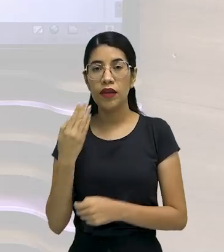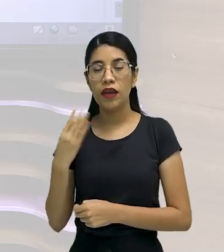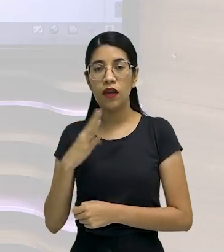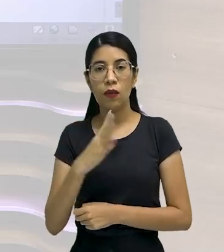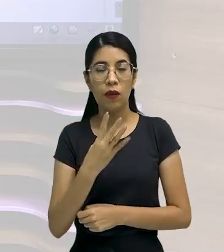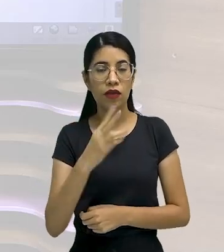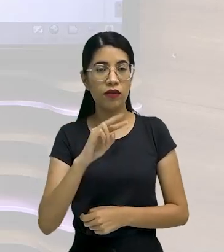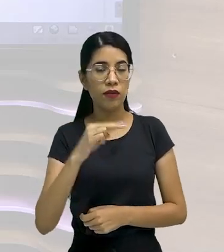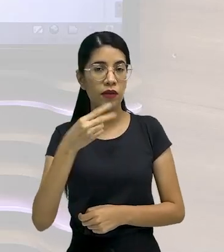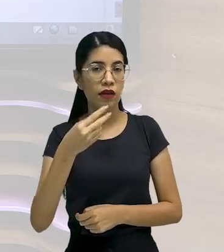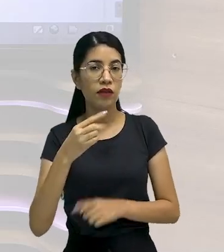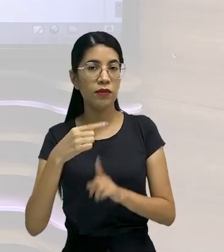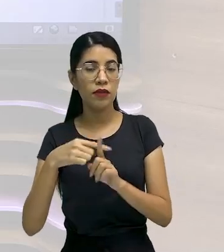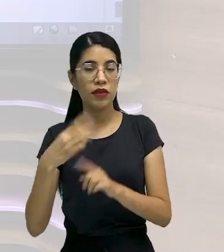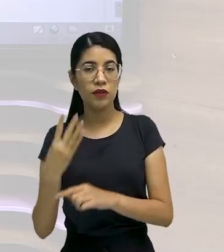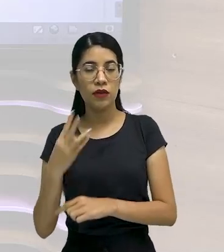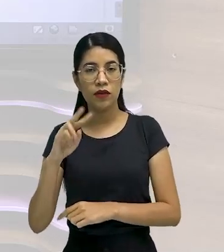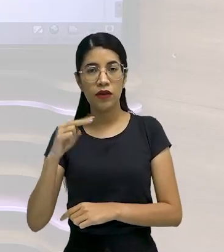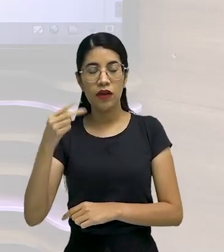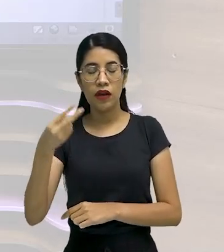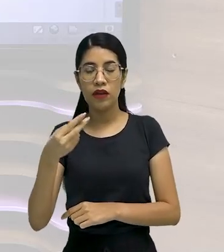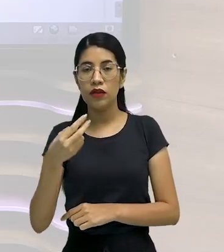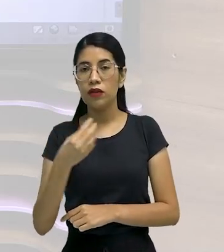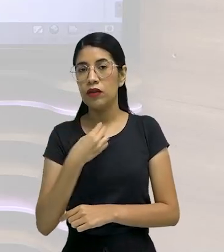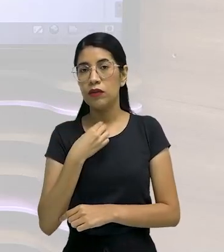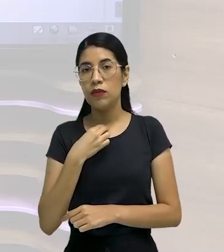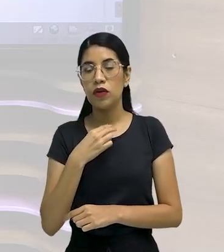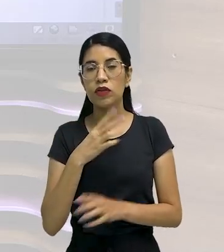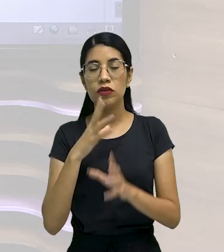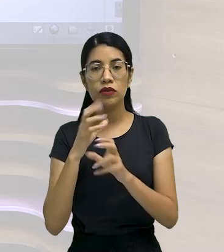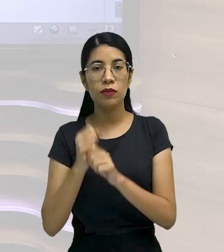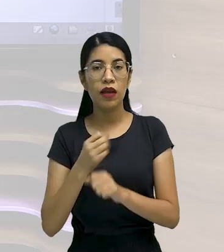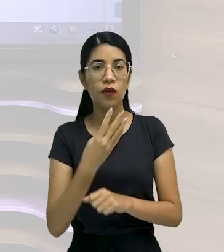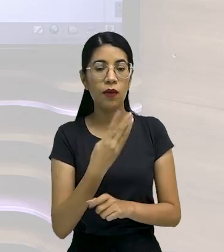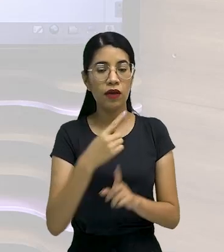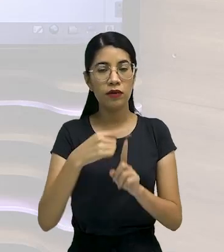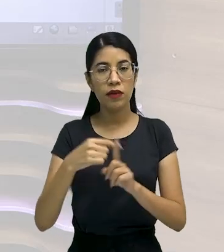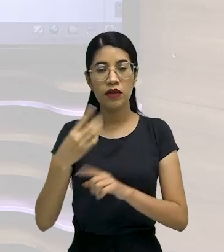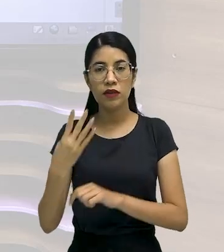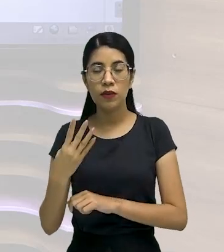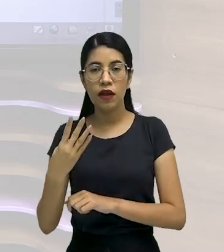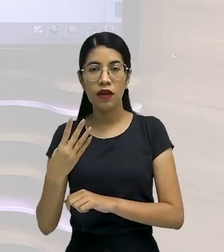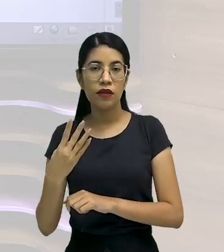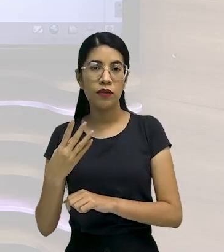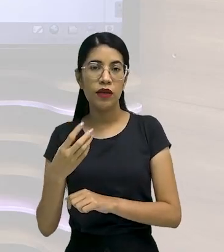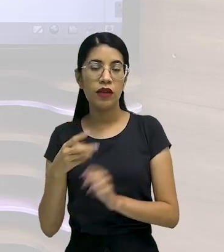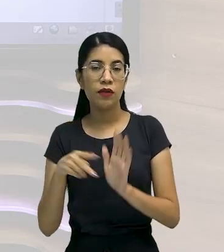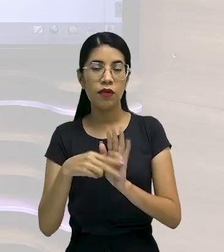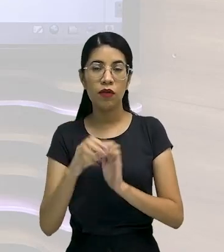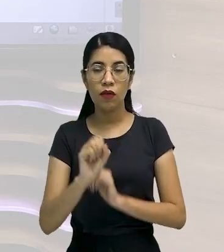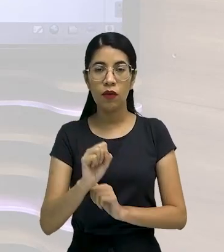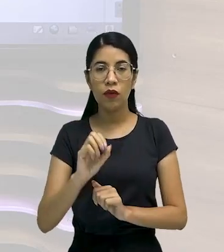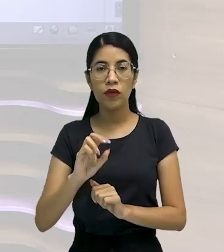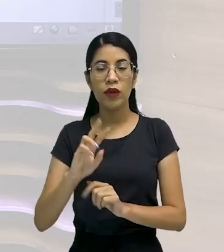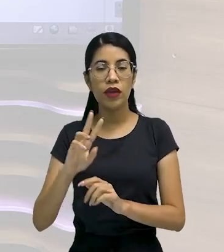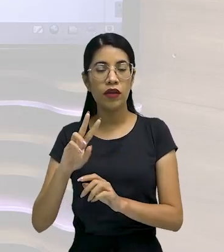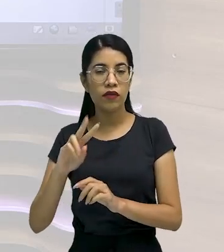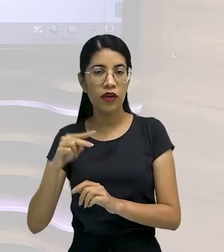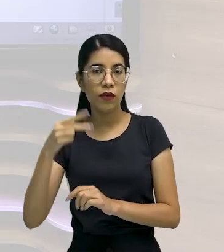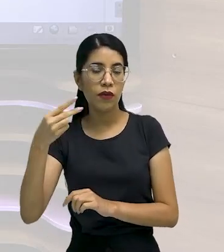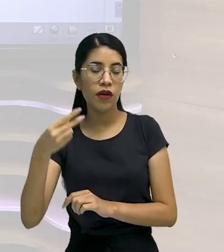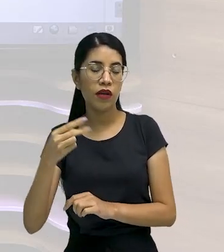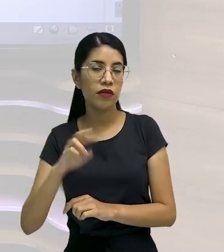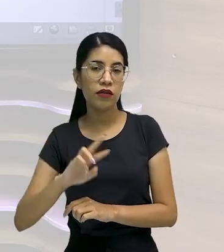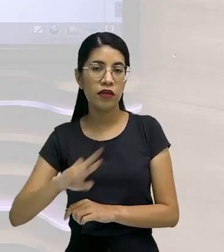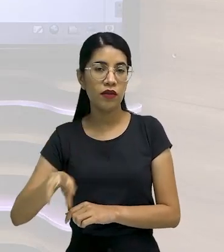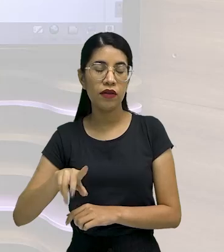ao quadrado. Eu não posso fazer 4 mais 4, que é 8, e depois elevar ao quadrado. O que a gente deve fazer